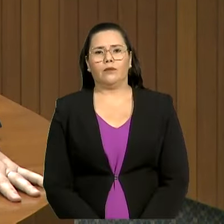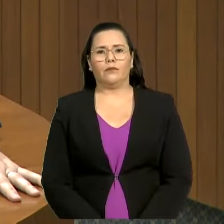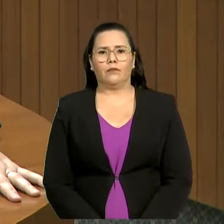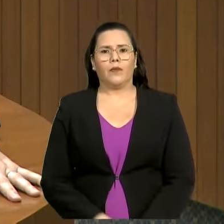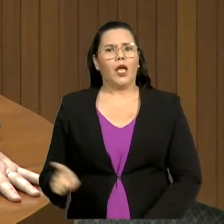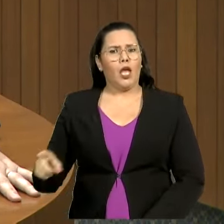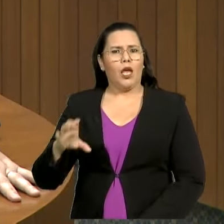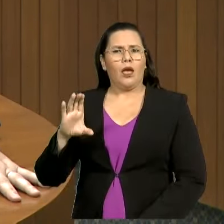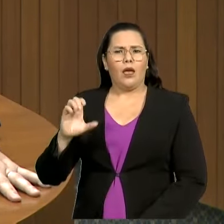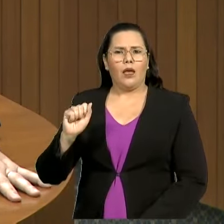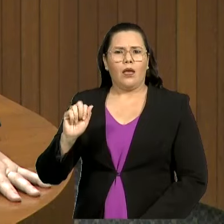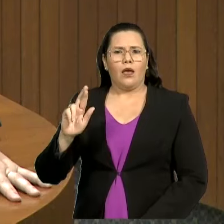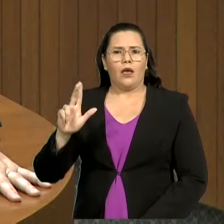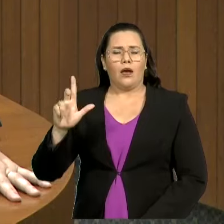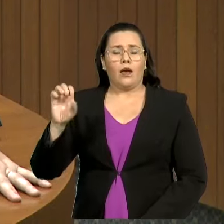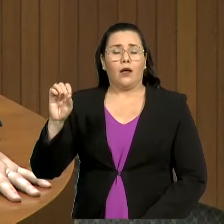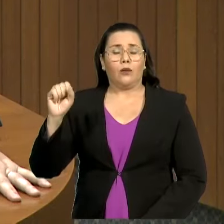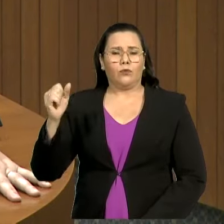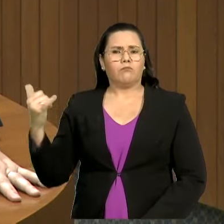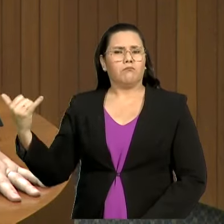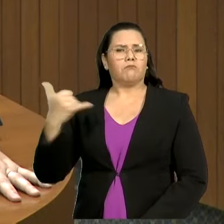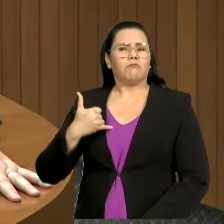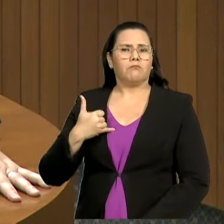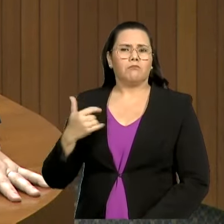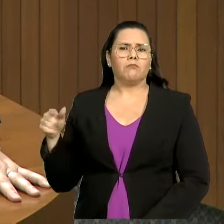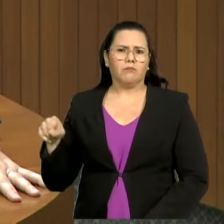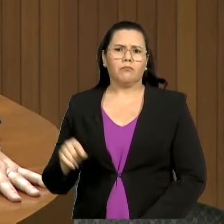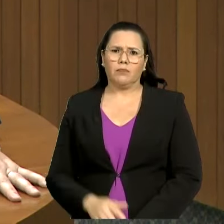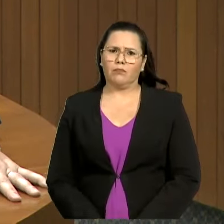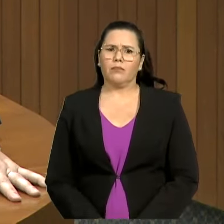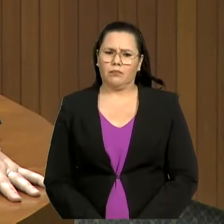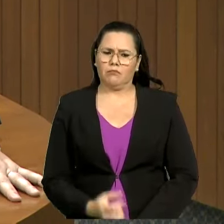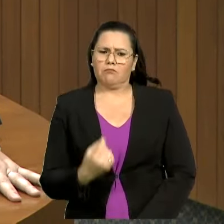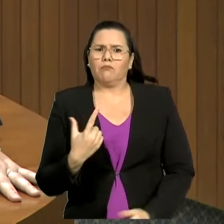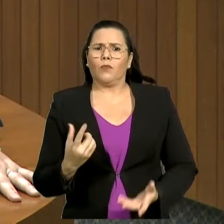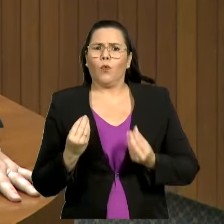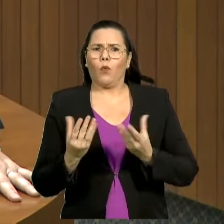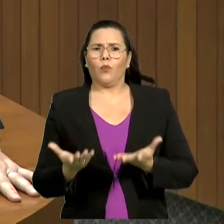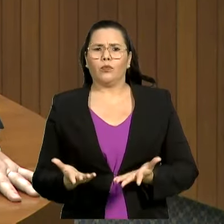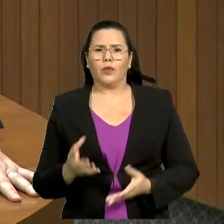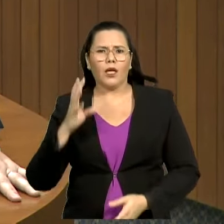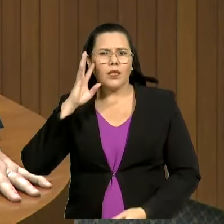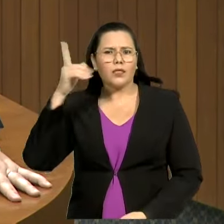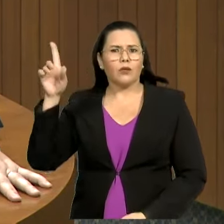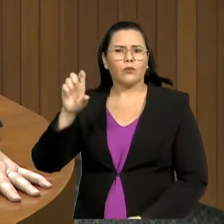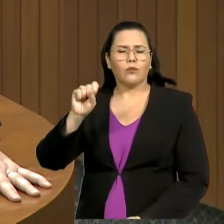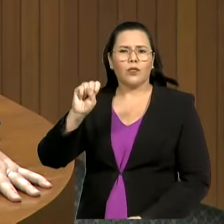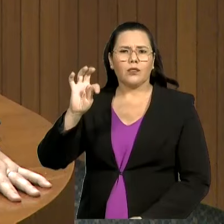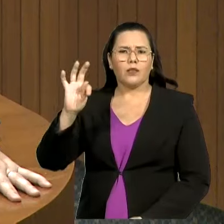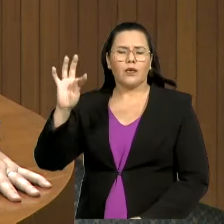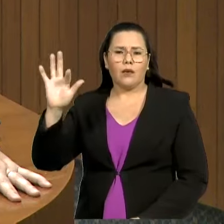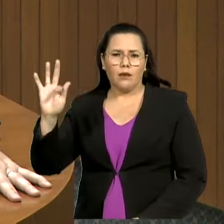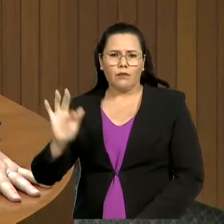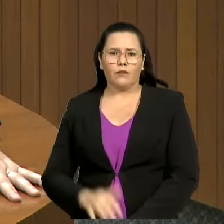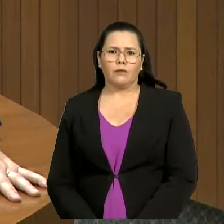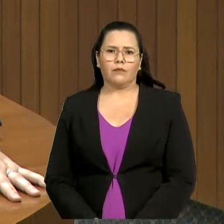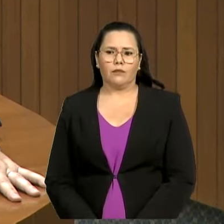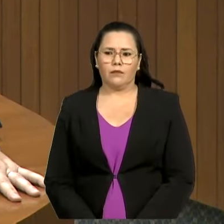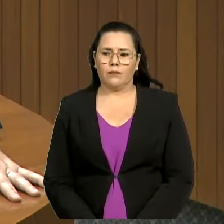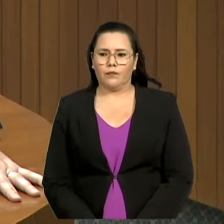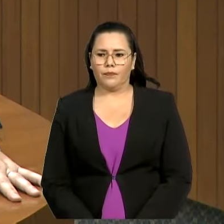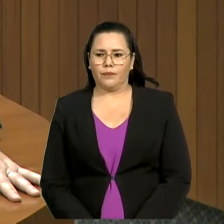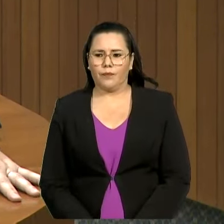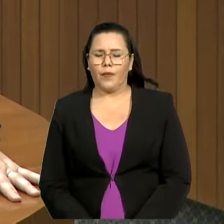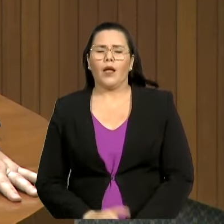com a decisão. E nós chegamos à conclusão naquele momento que o ministro havia sido induzido a erro. E a partir dali